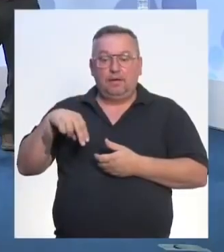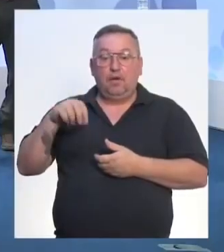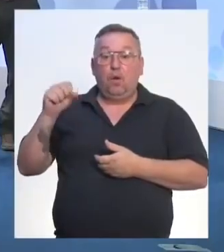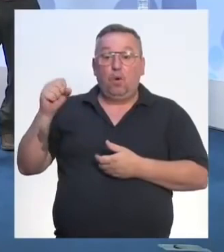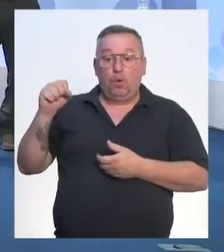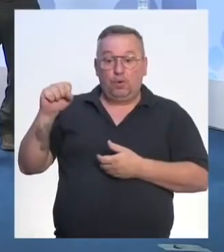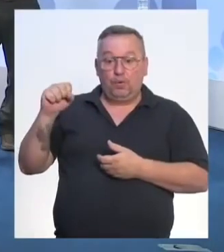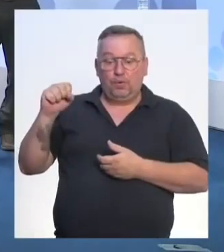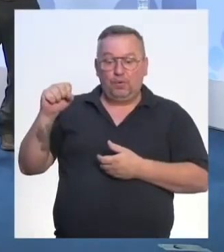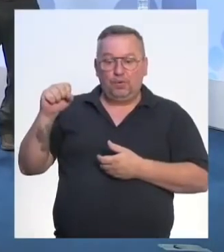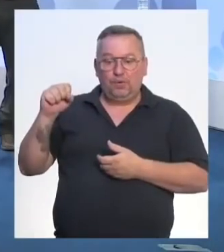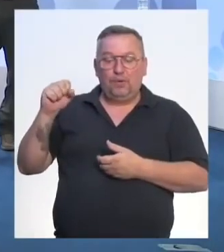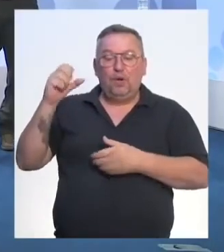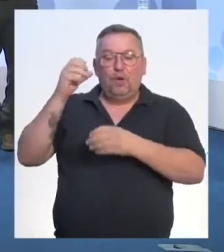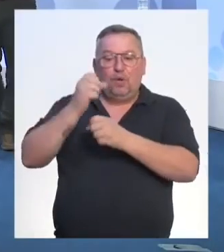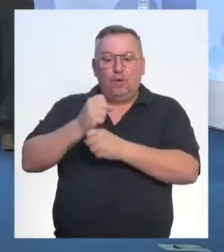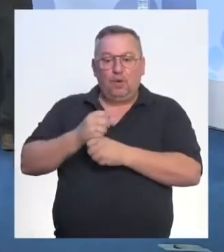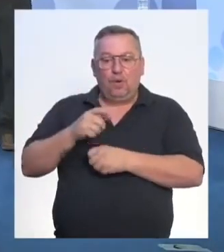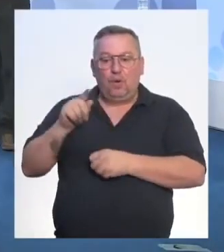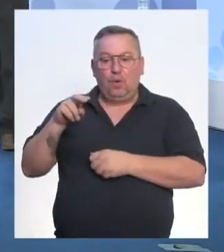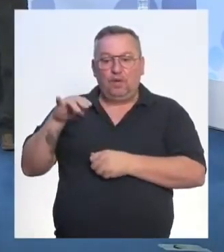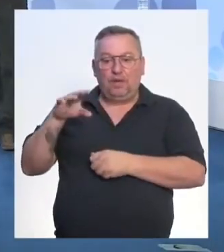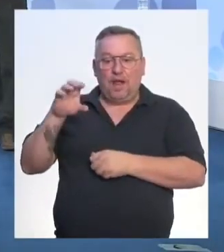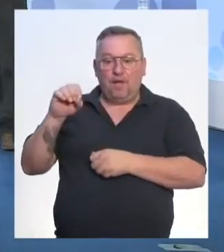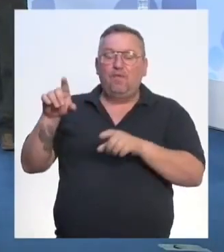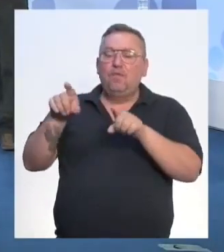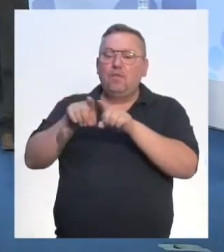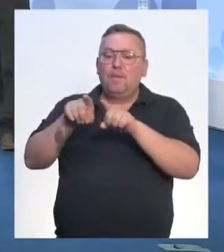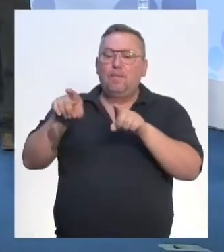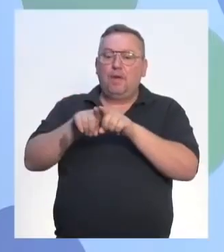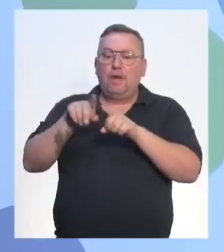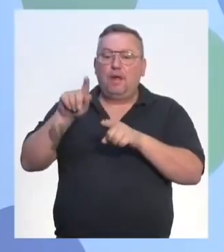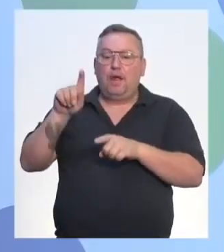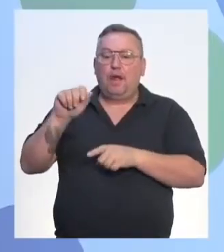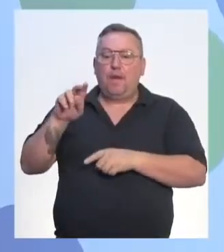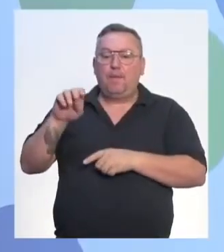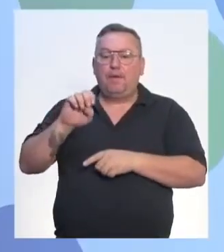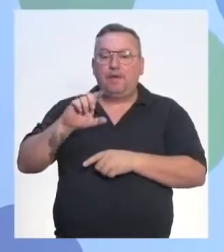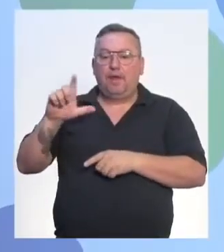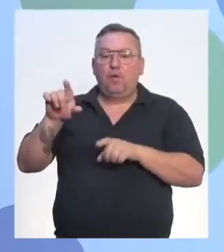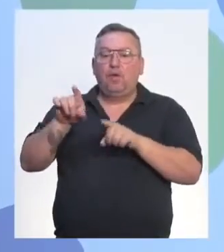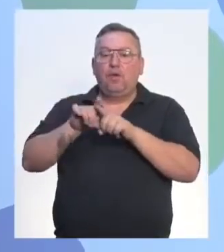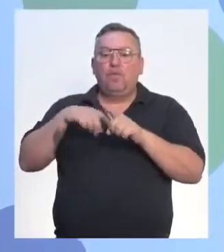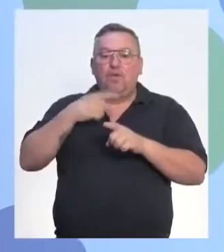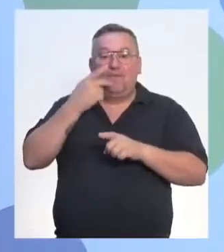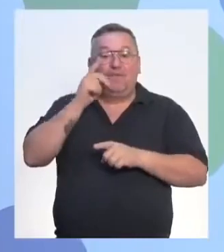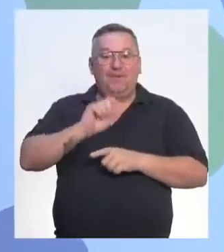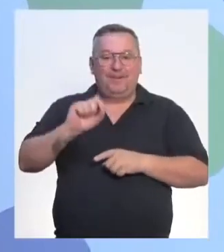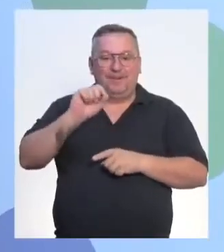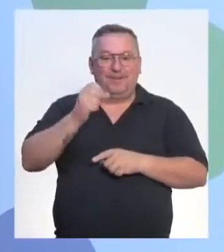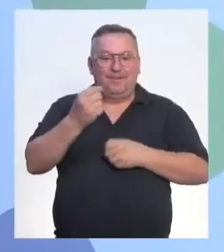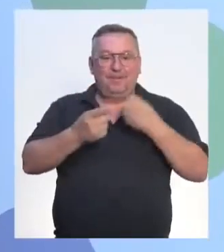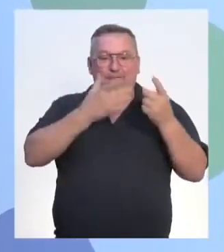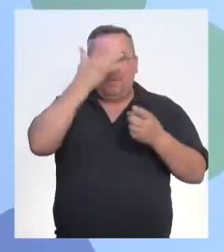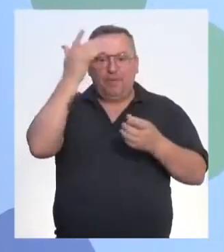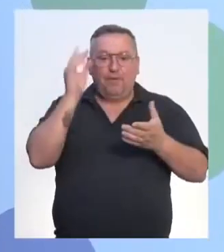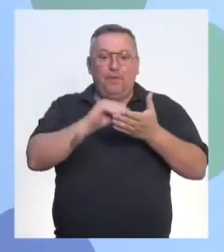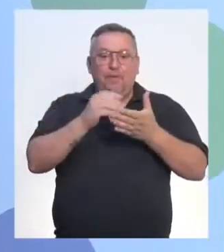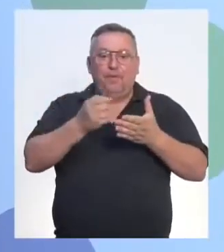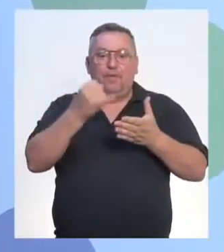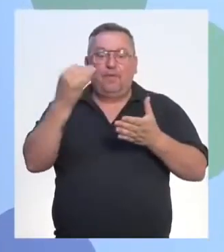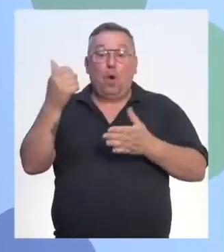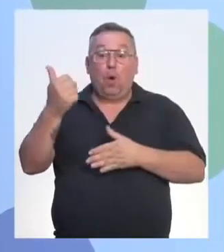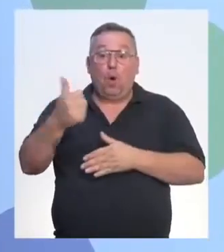8 pontos. O Gustavo também, tá? O Gabriel, tá? E aí vou falar, teve alguns pessoal, muitos